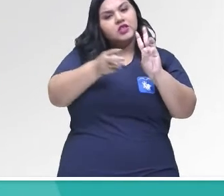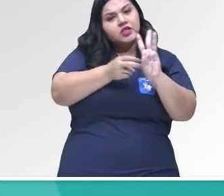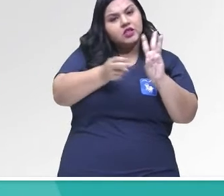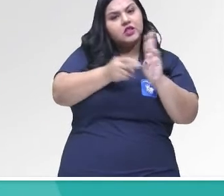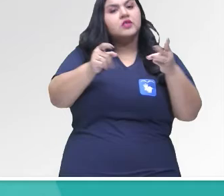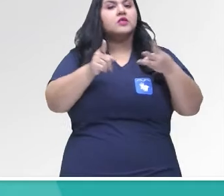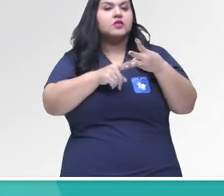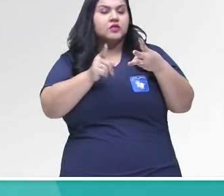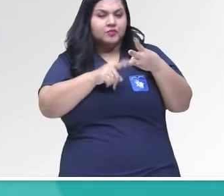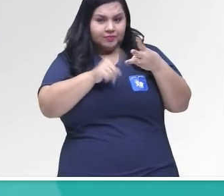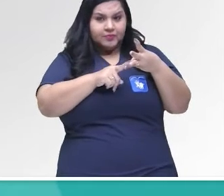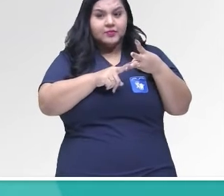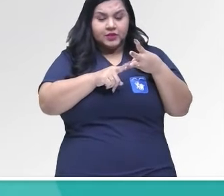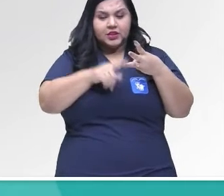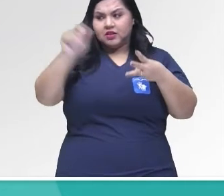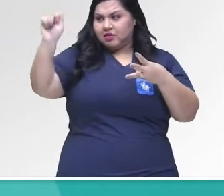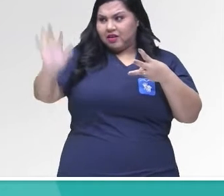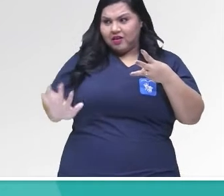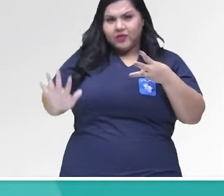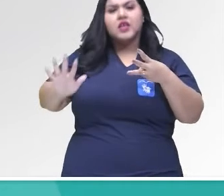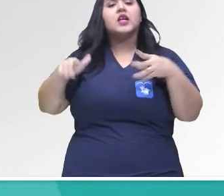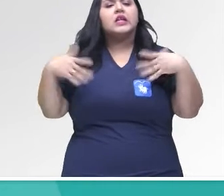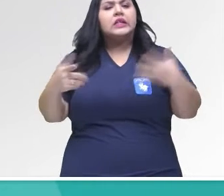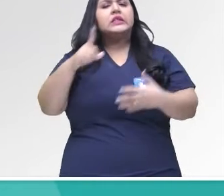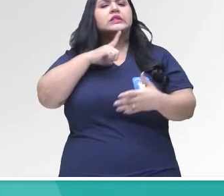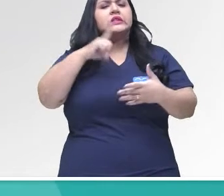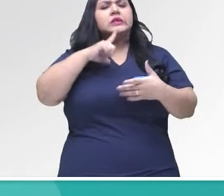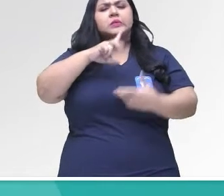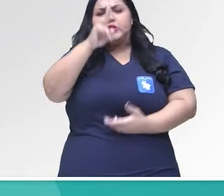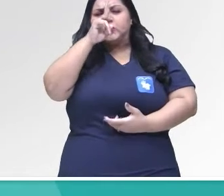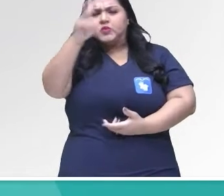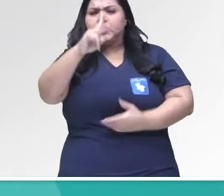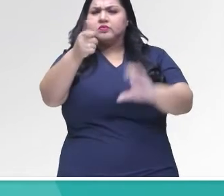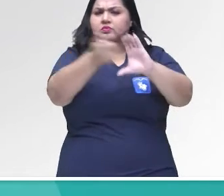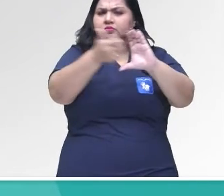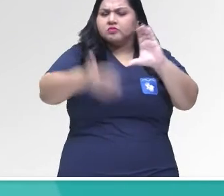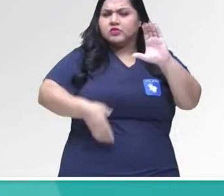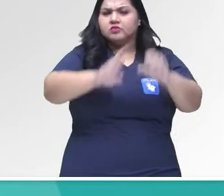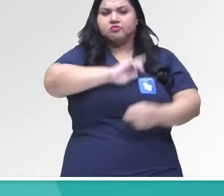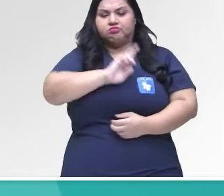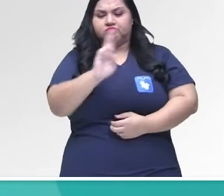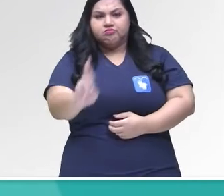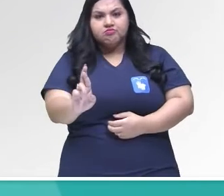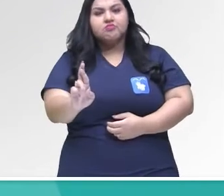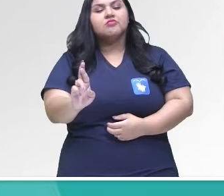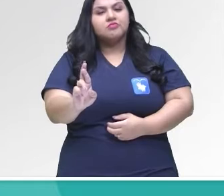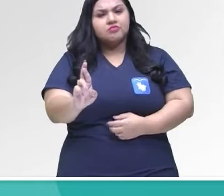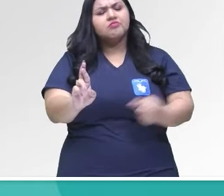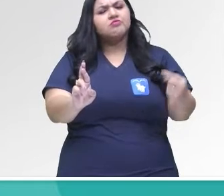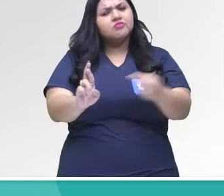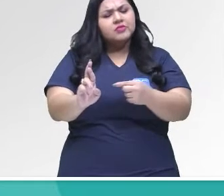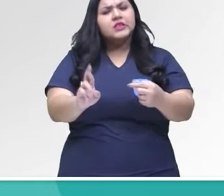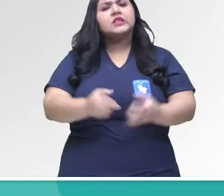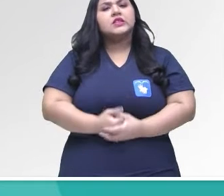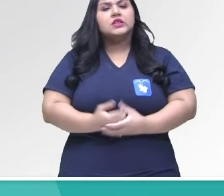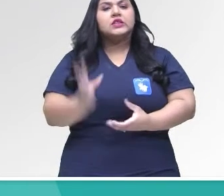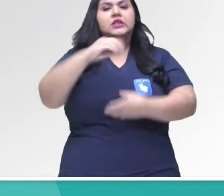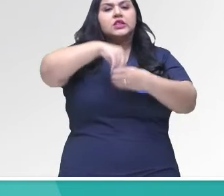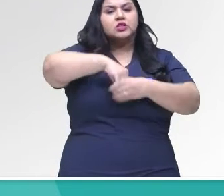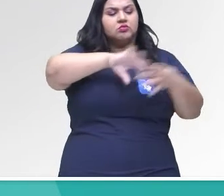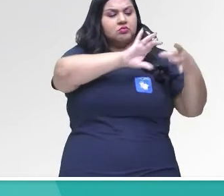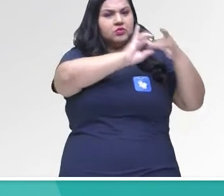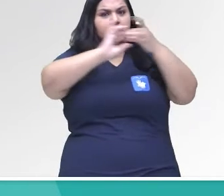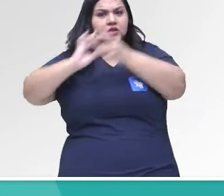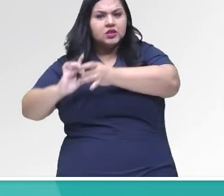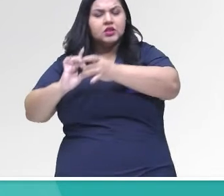e a africana possui uma forte característica religiosa. Então, dentro desse